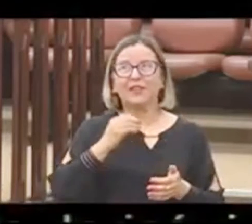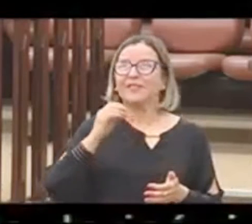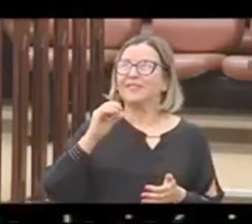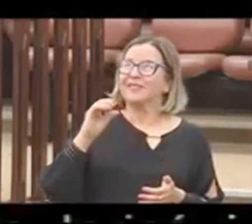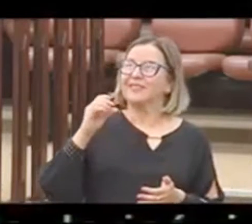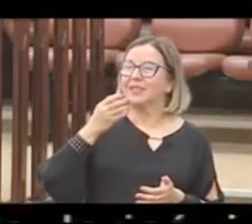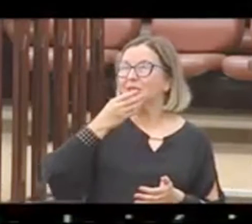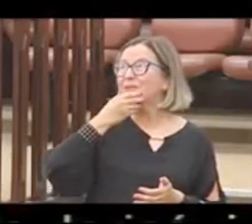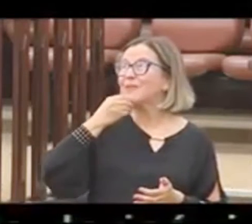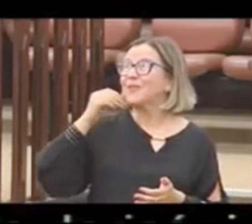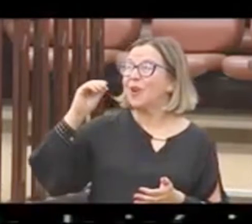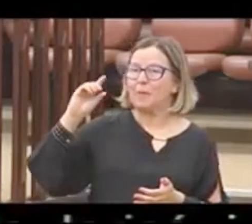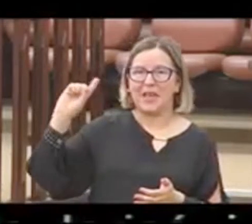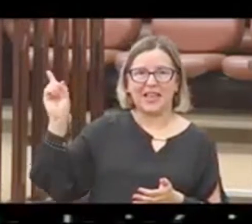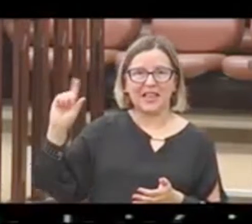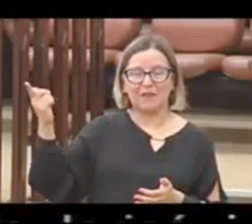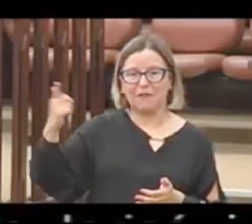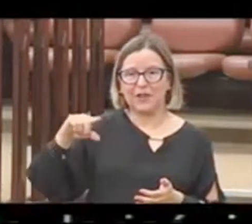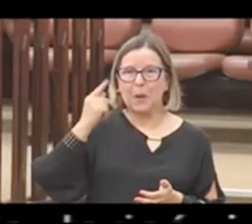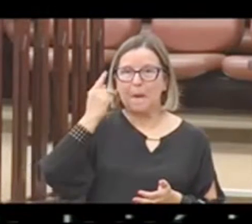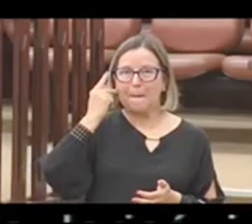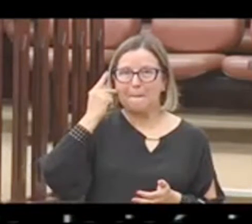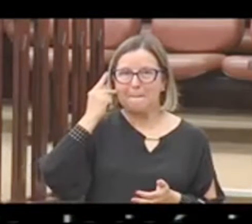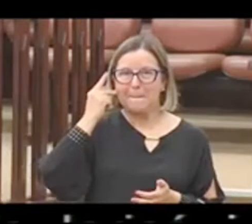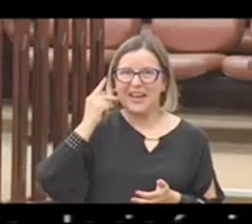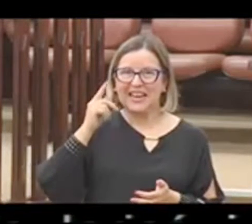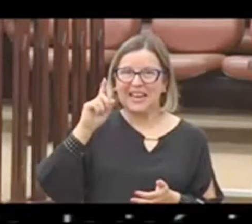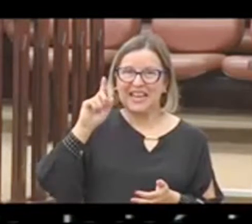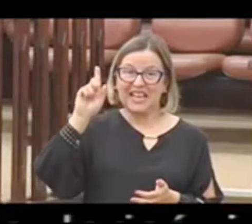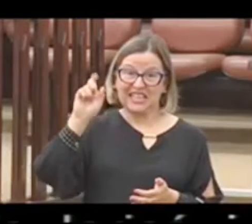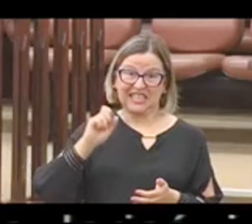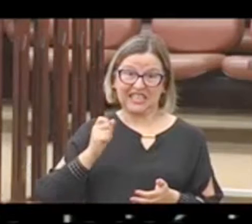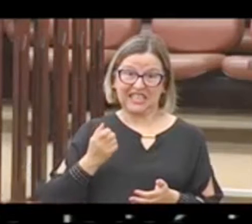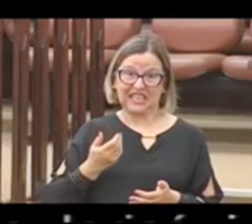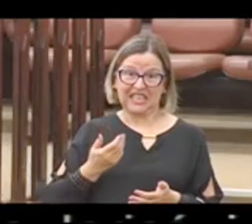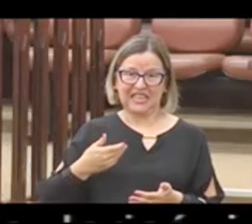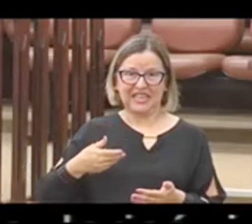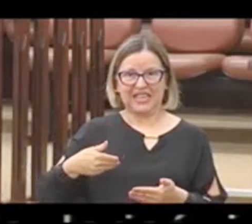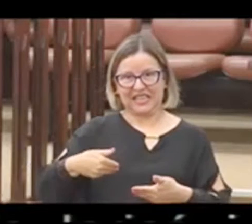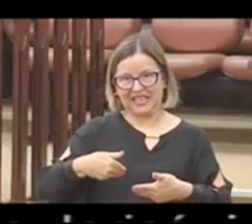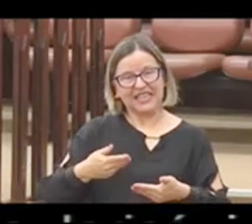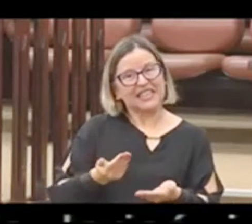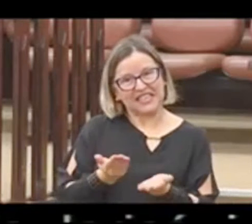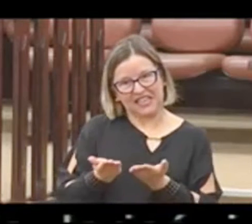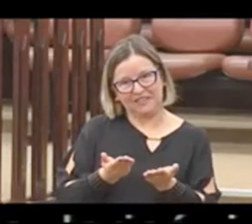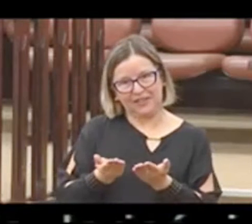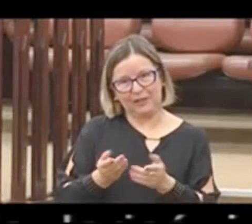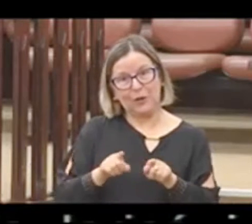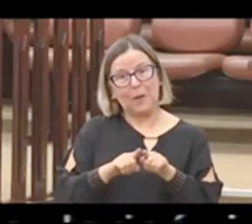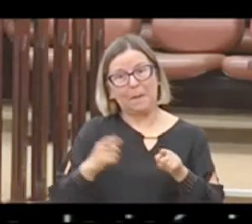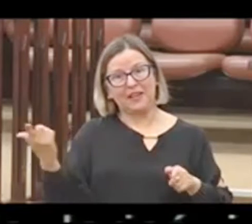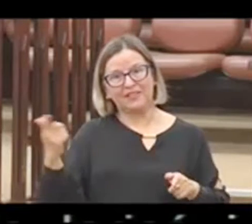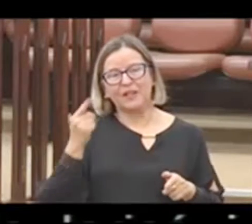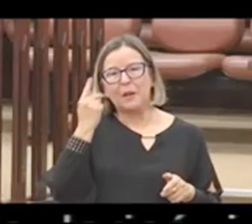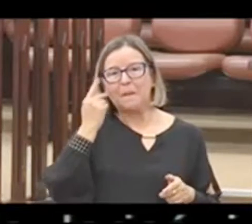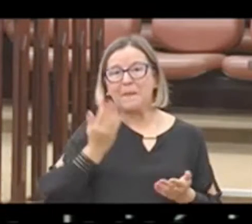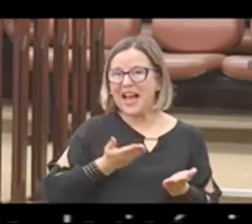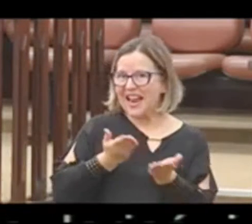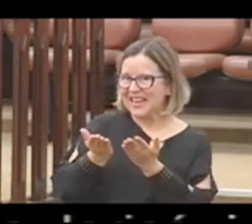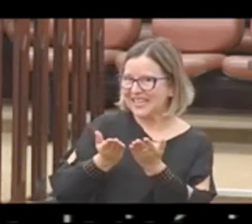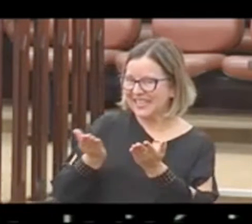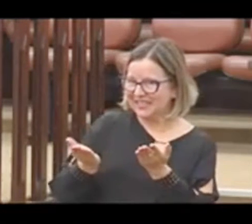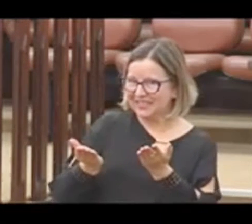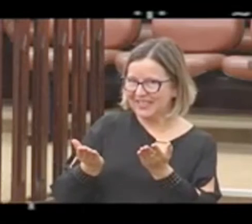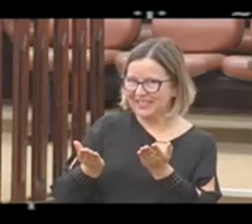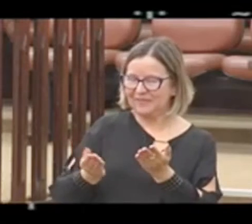e dar a sua vida em resgate por muitos. A cruz nos reconciliou com